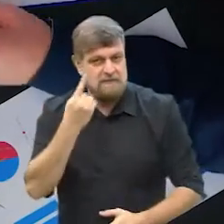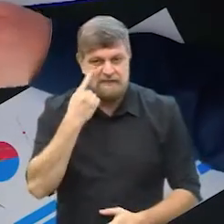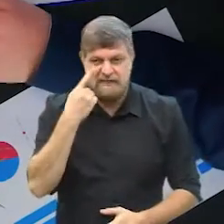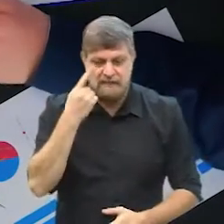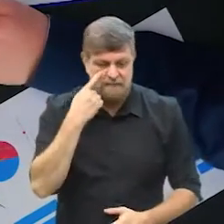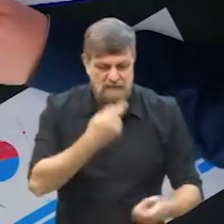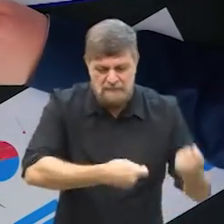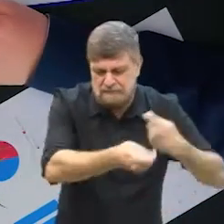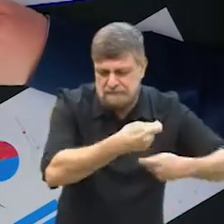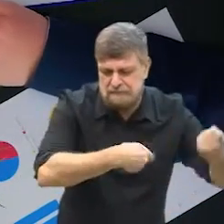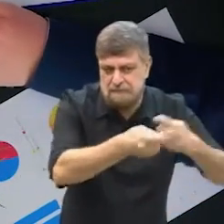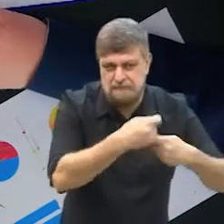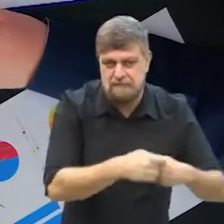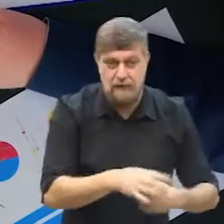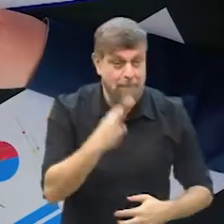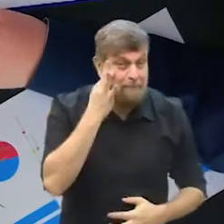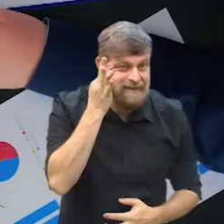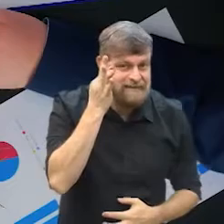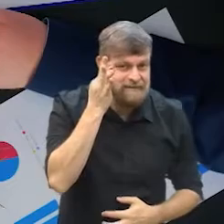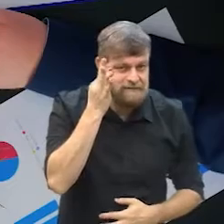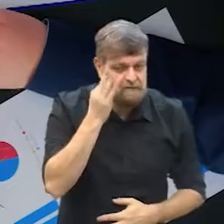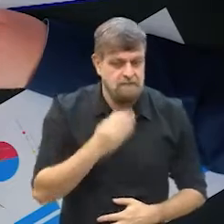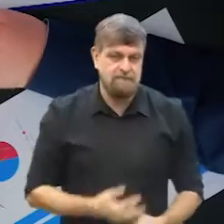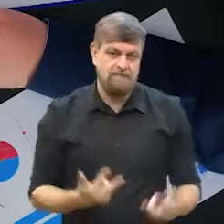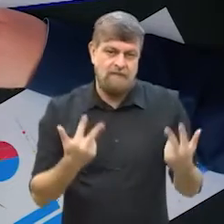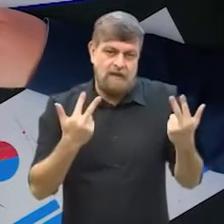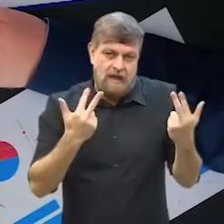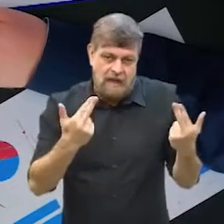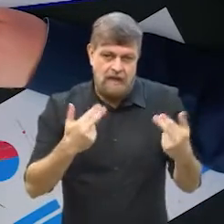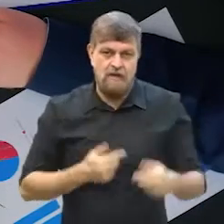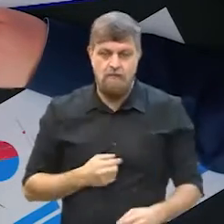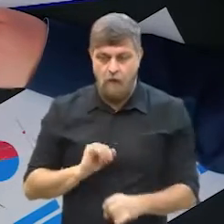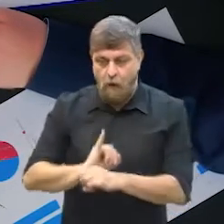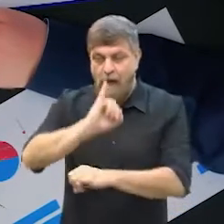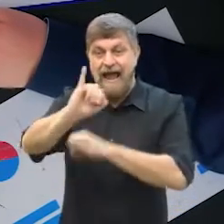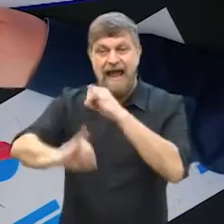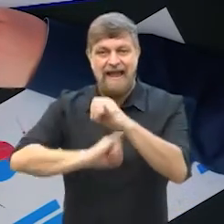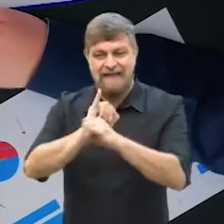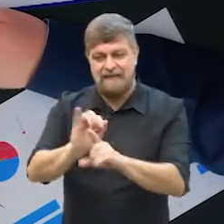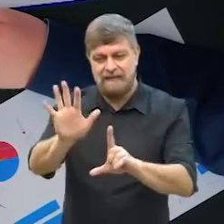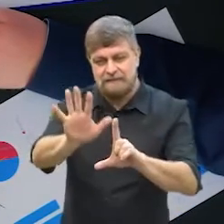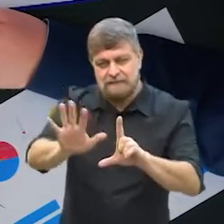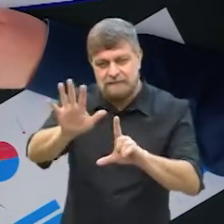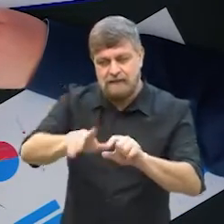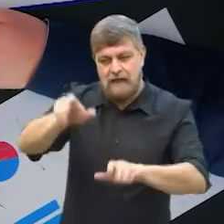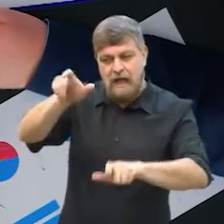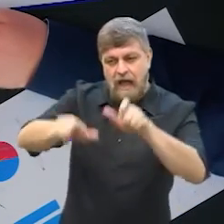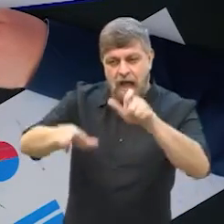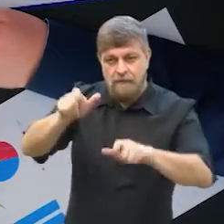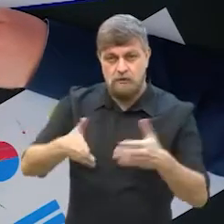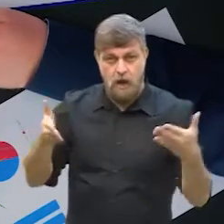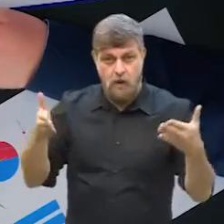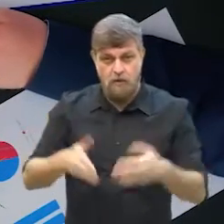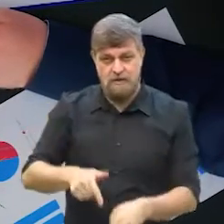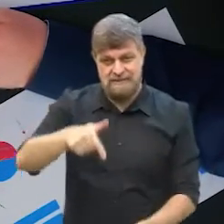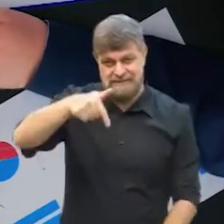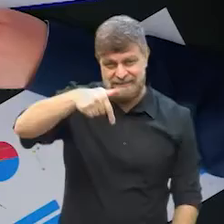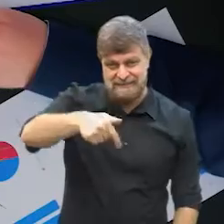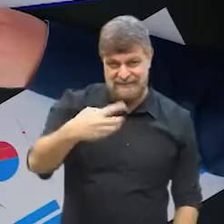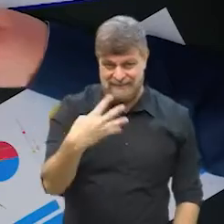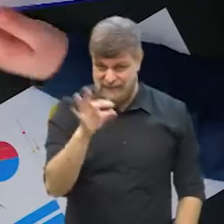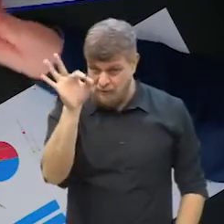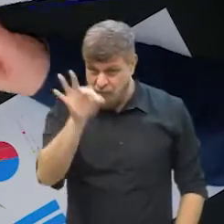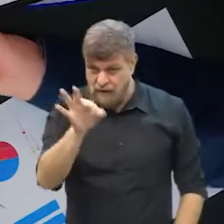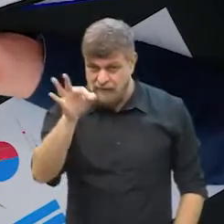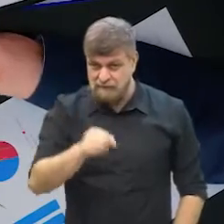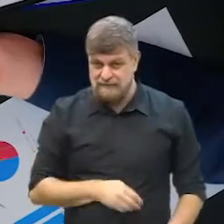vê ele transitando por aí. Assim também são os negócios na internet. As pessoas passam hoje